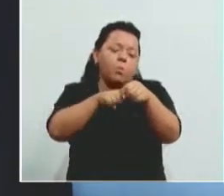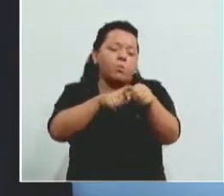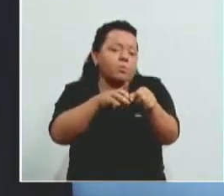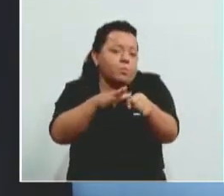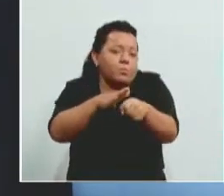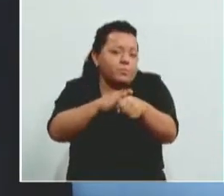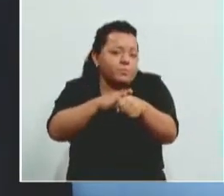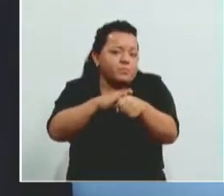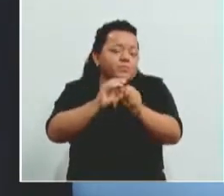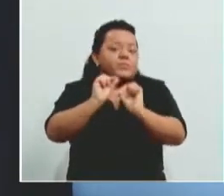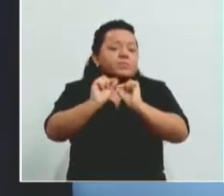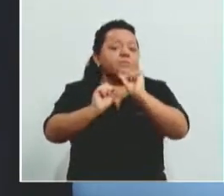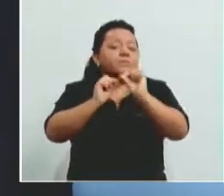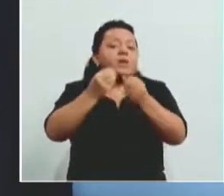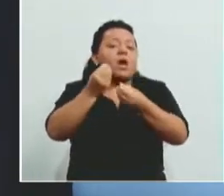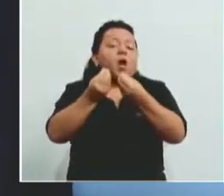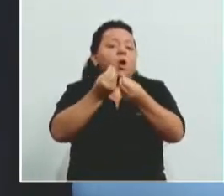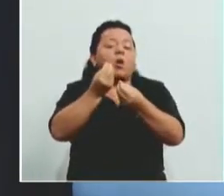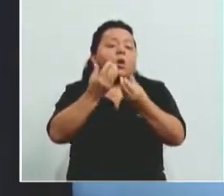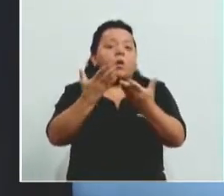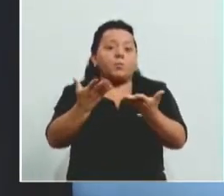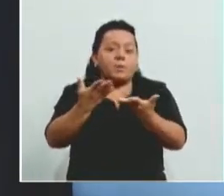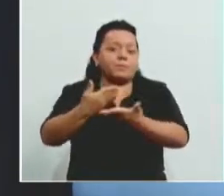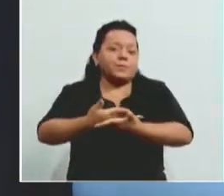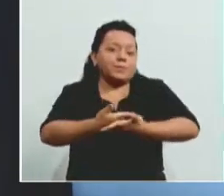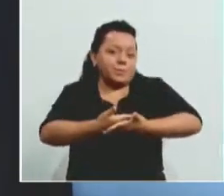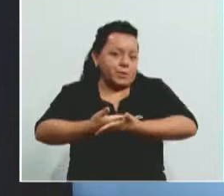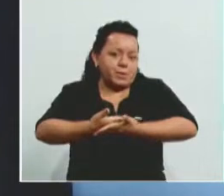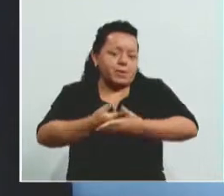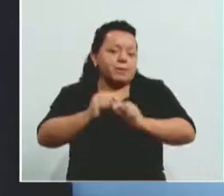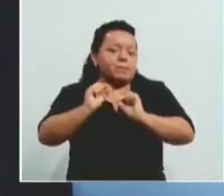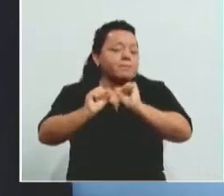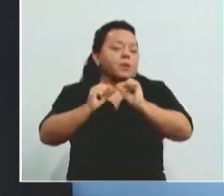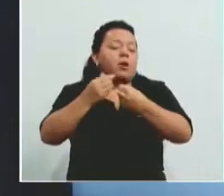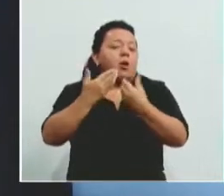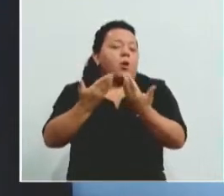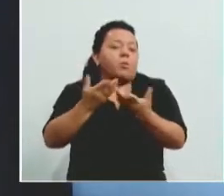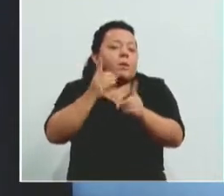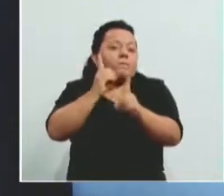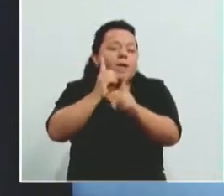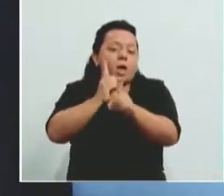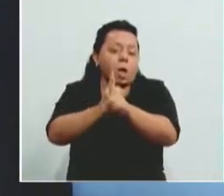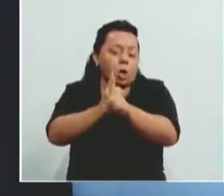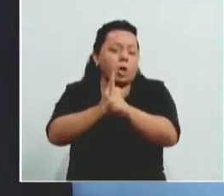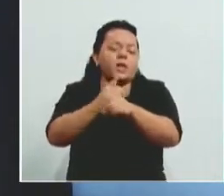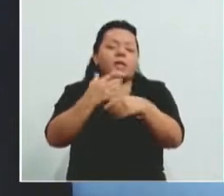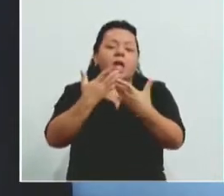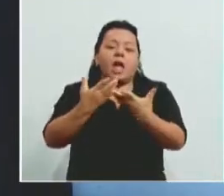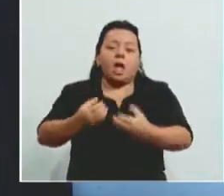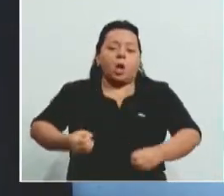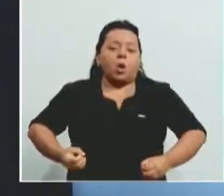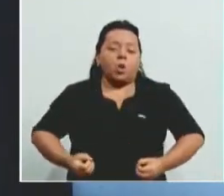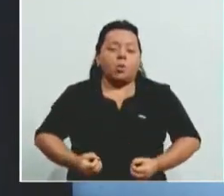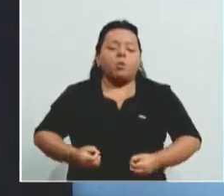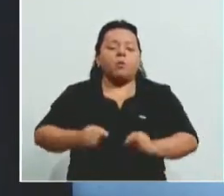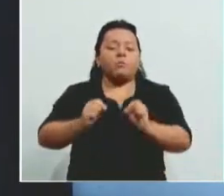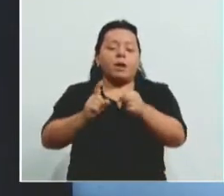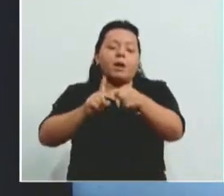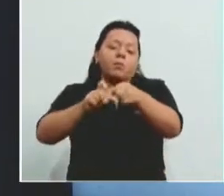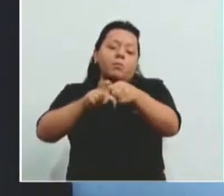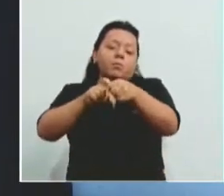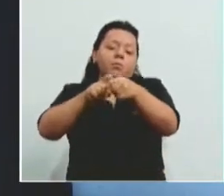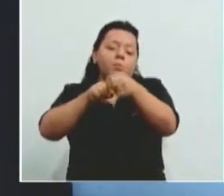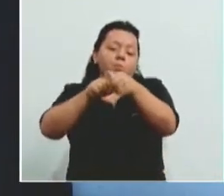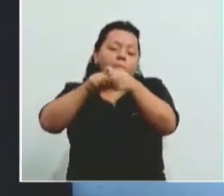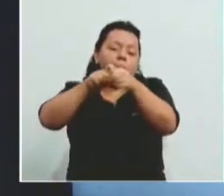uma endometriose, como é que vai ter o neném? Entendeu? Como é que vai encontrar o óvulo para ser fecundado ali? Então,